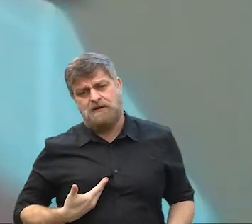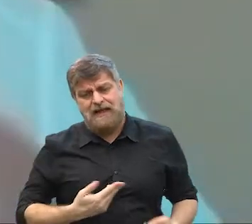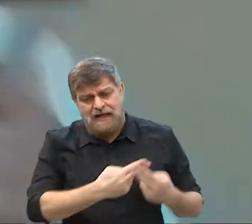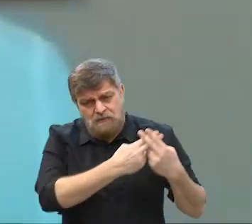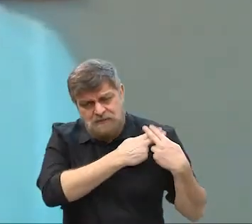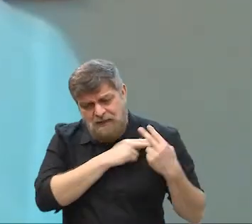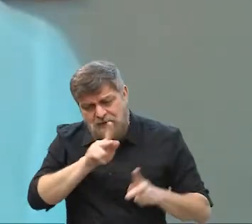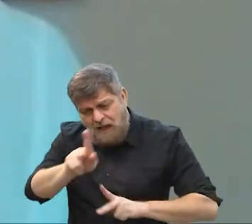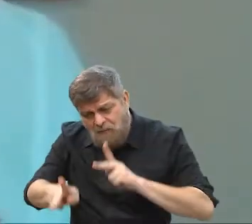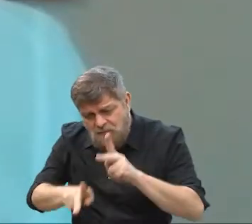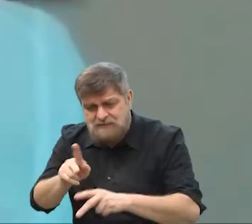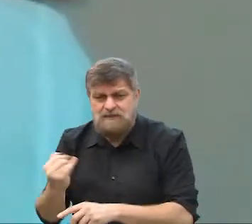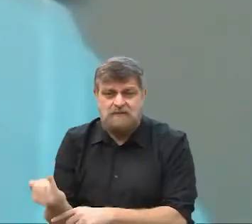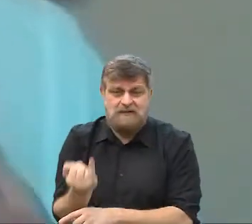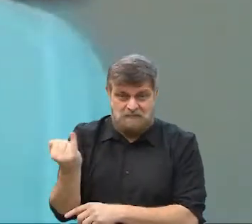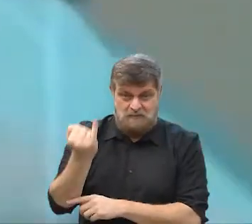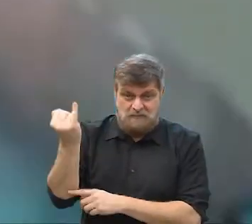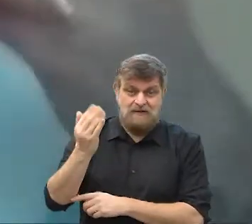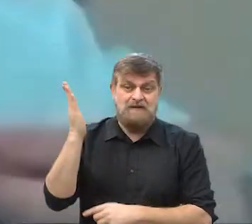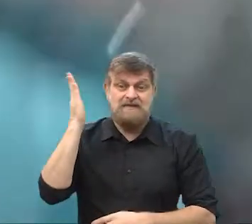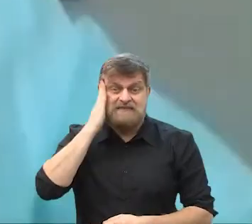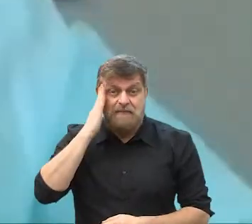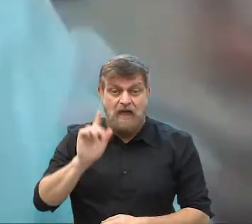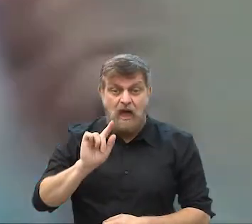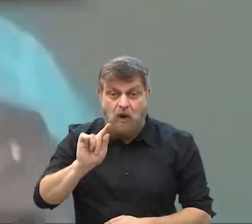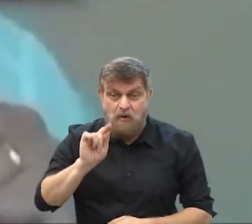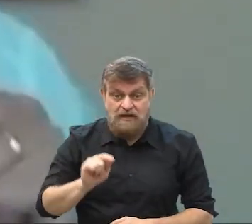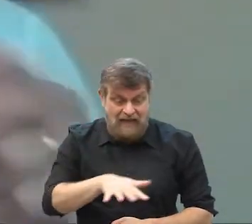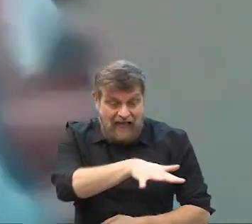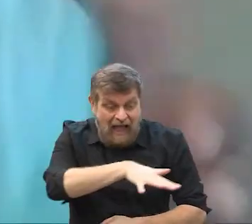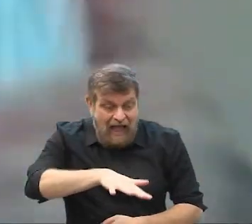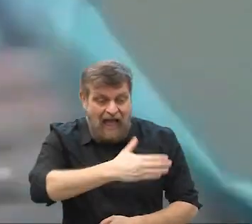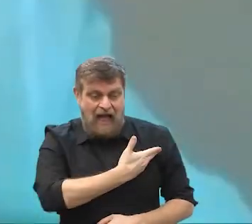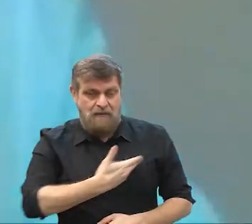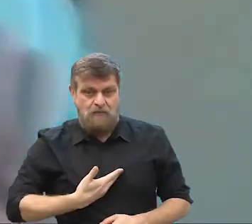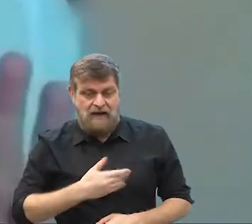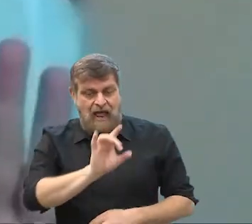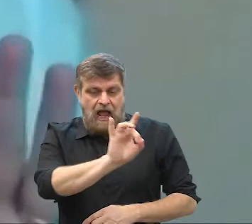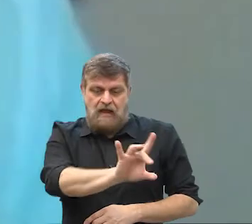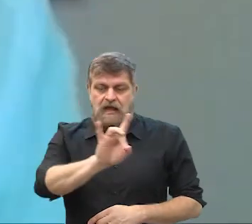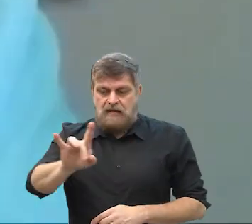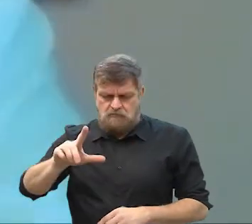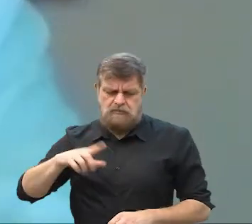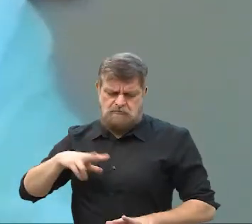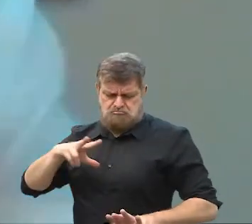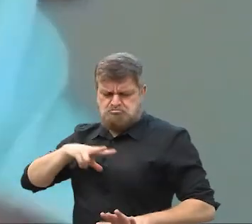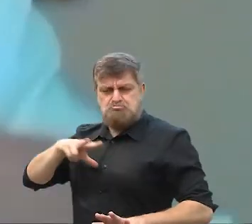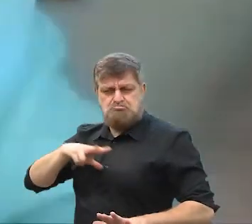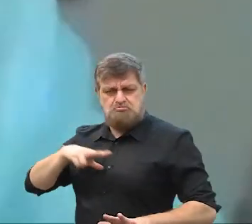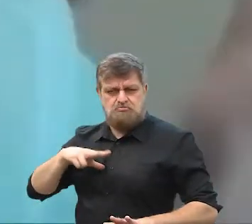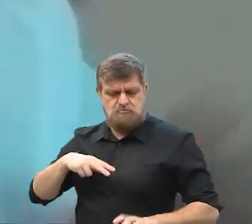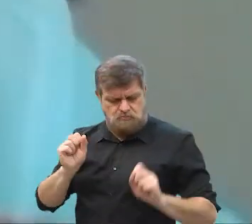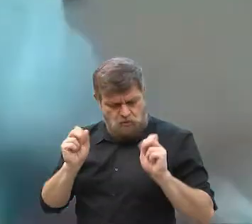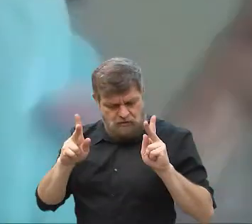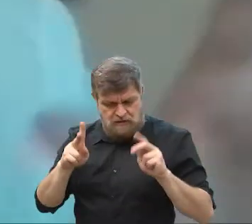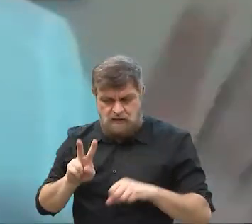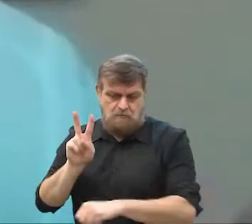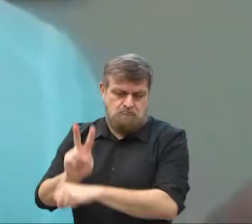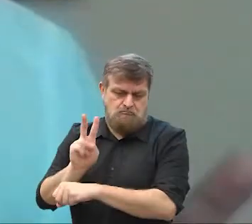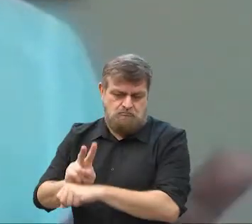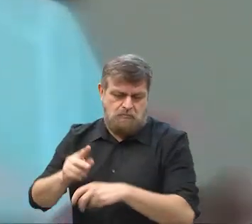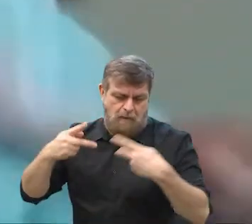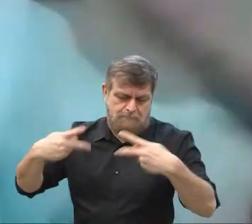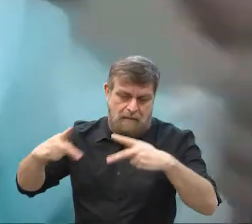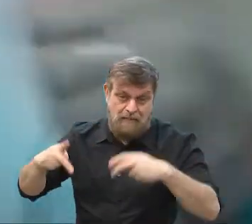é muito importante, nós temos que saber que o público que é importante, porque o privado é de cada um, o particular, cada um zela como